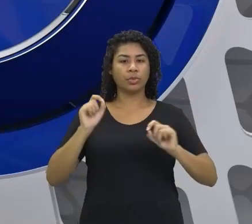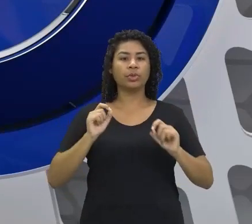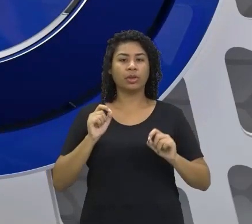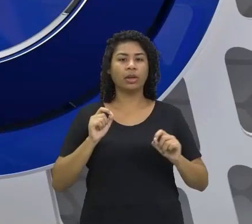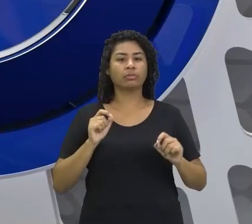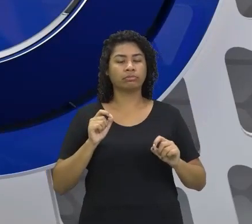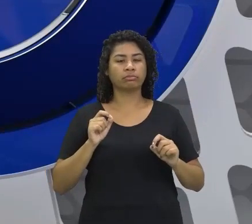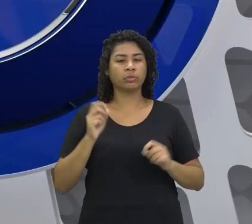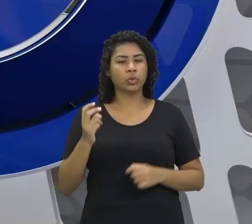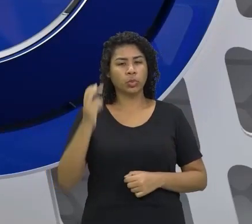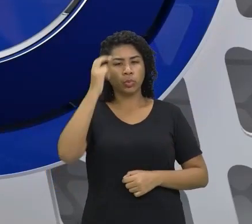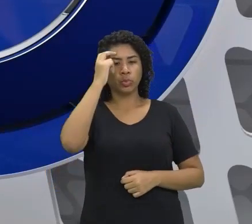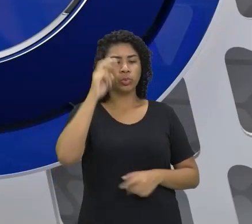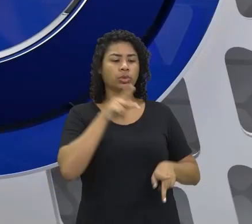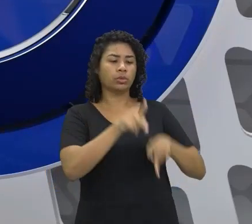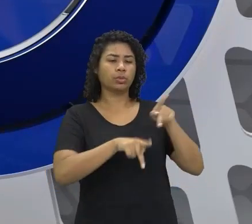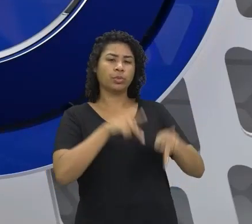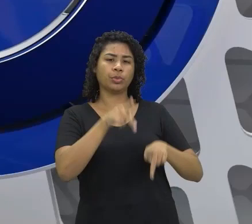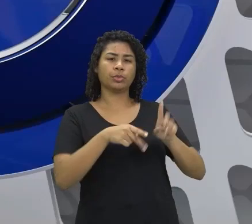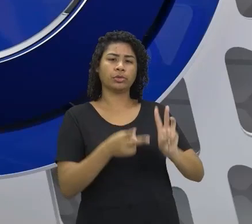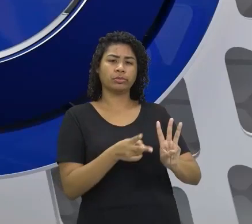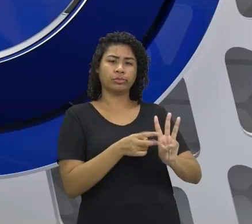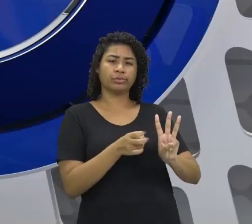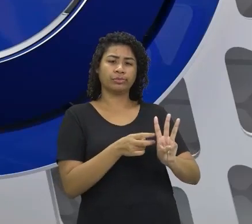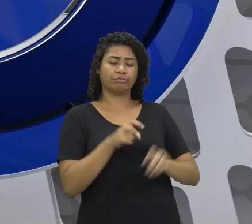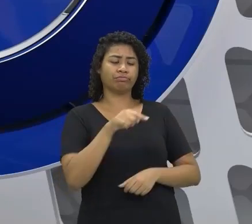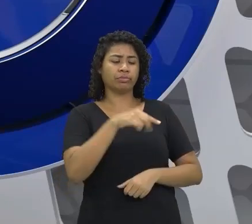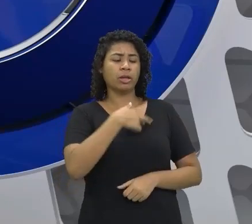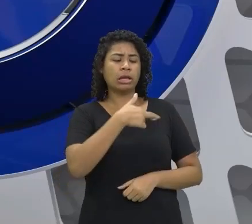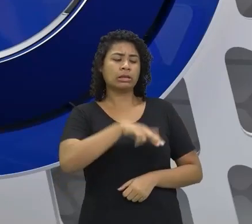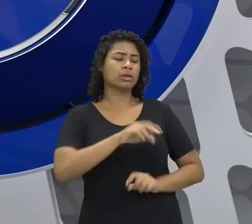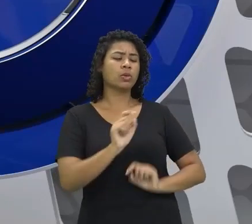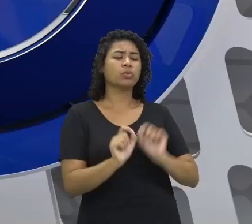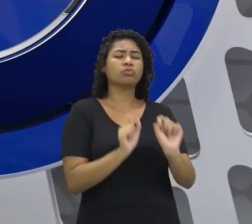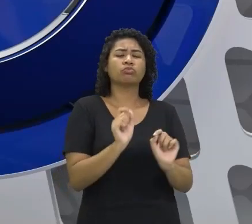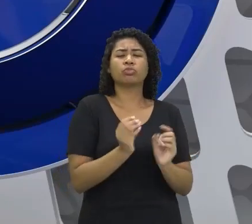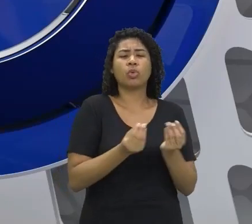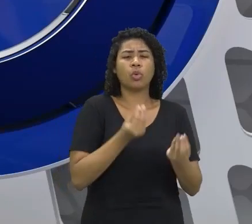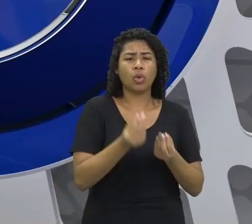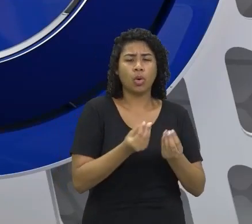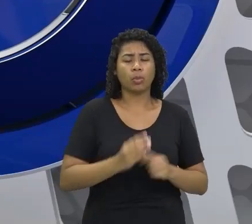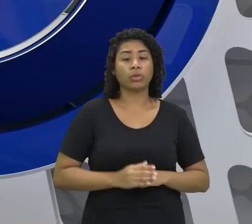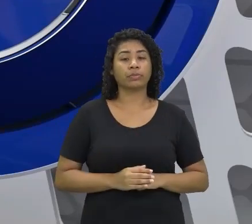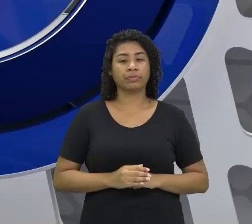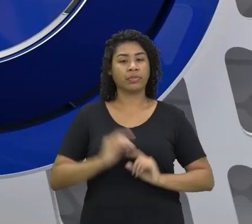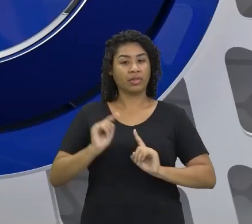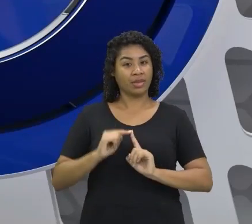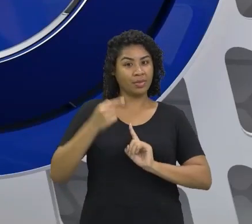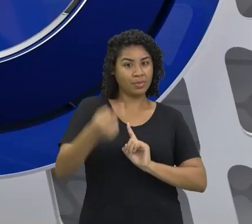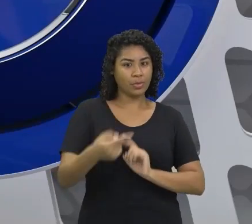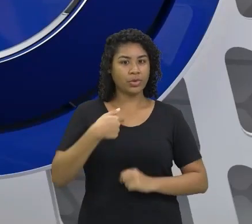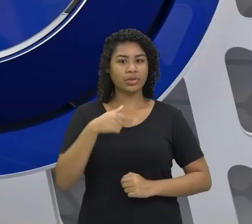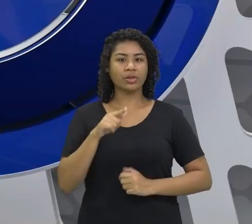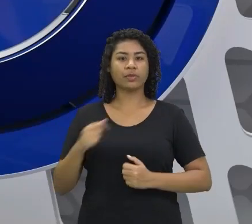quero deixar para você, meu caro aluno, minha cara aluna, algumas reflexões,